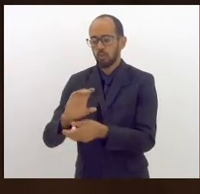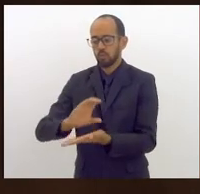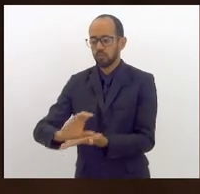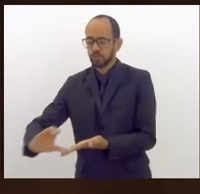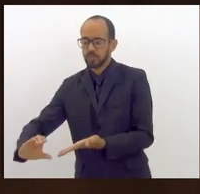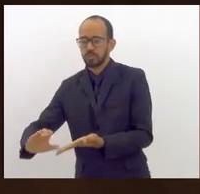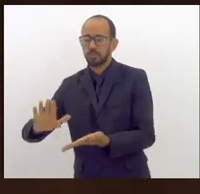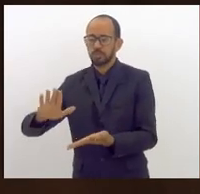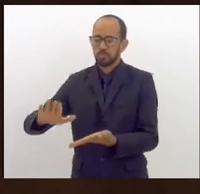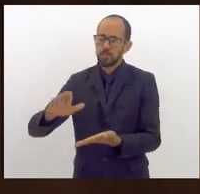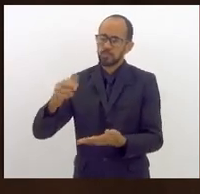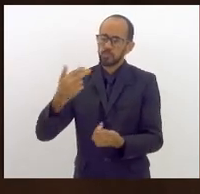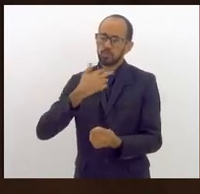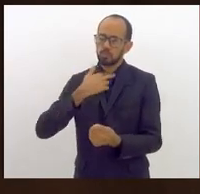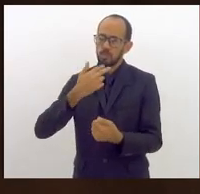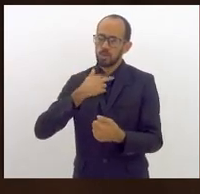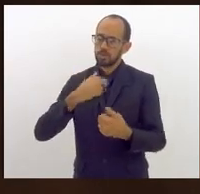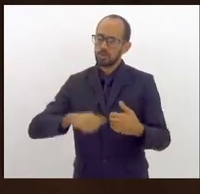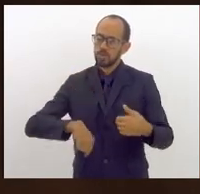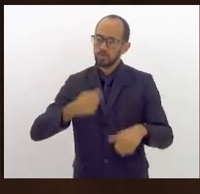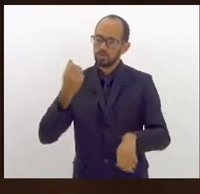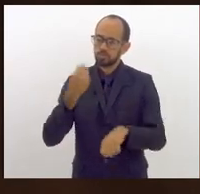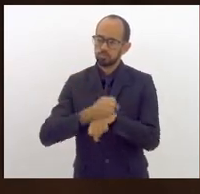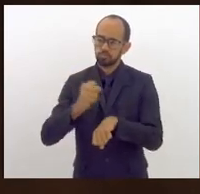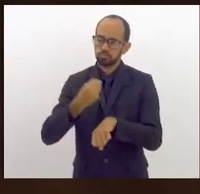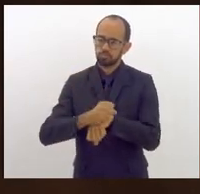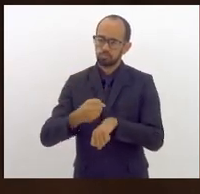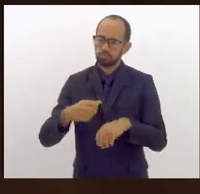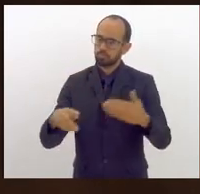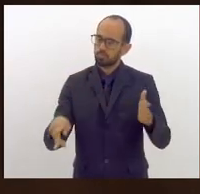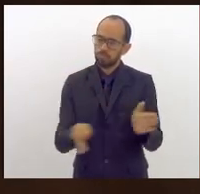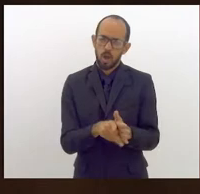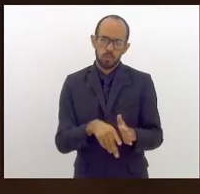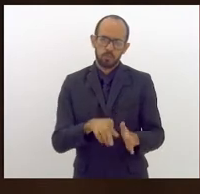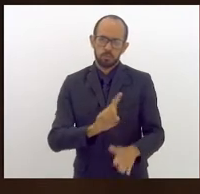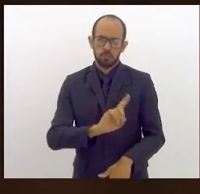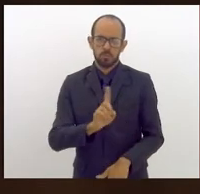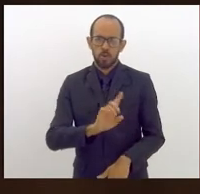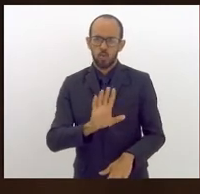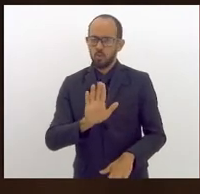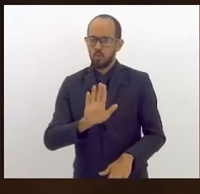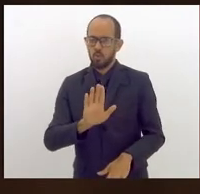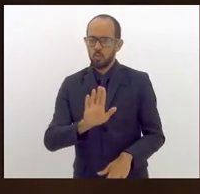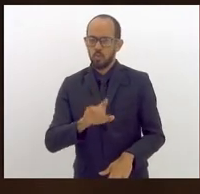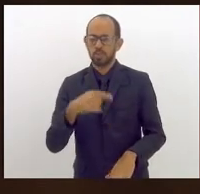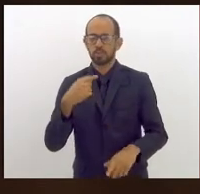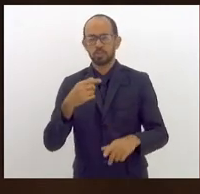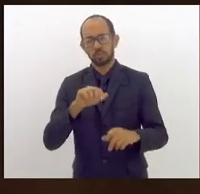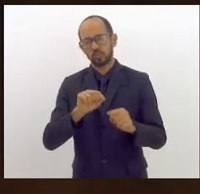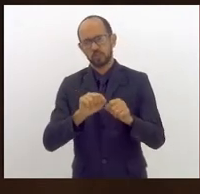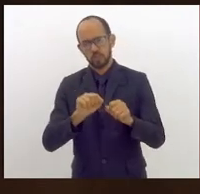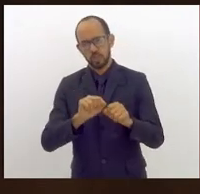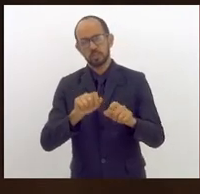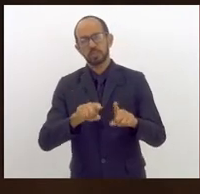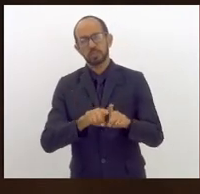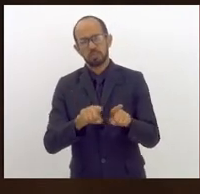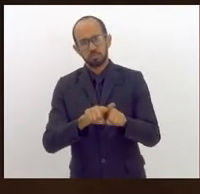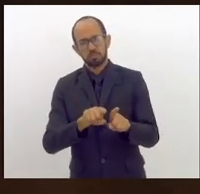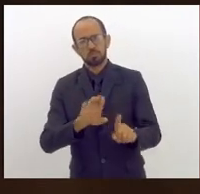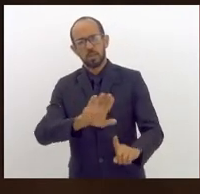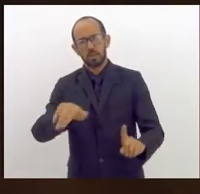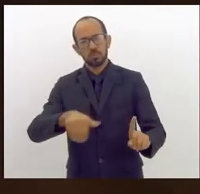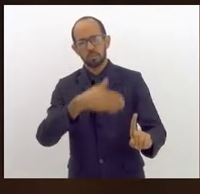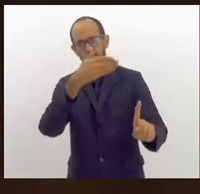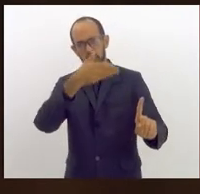Viração própria Então tem muito debate né nós fizemos esse projeto depois de uma solenidade no museu canal que a Assembleia